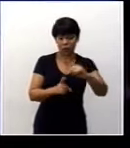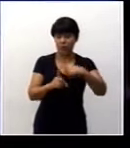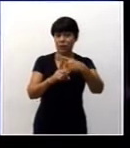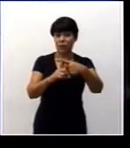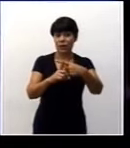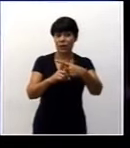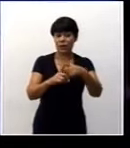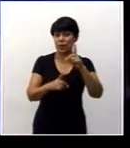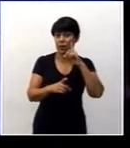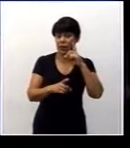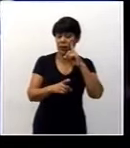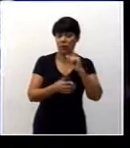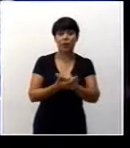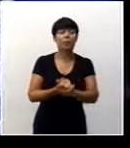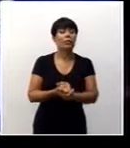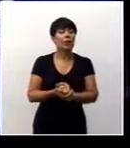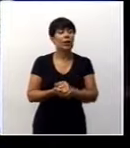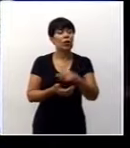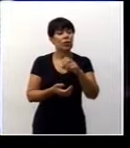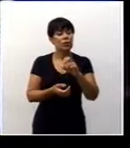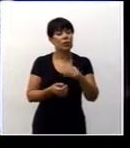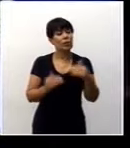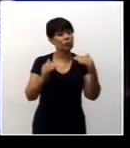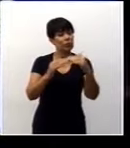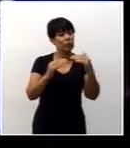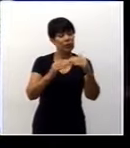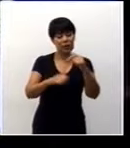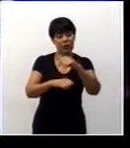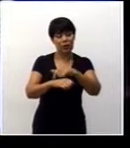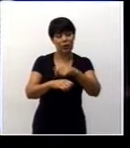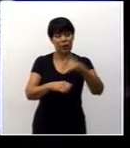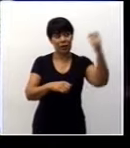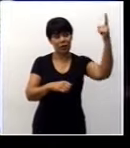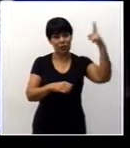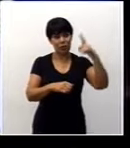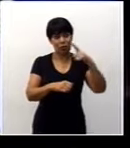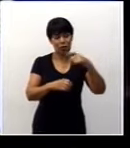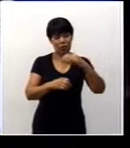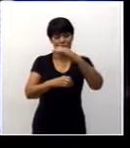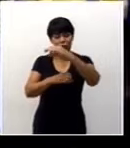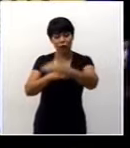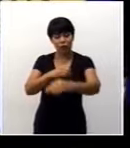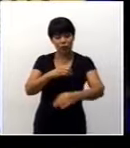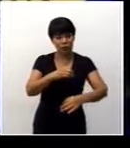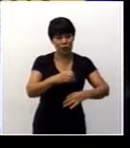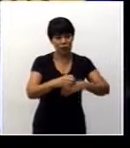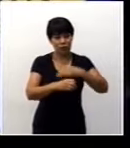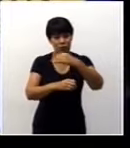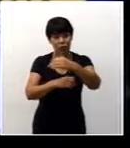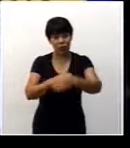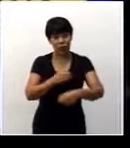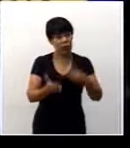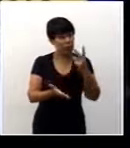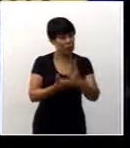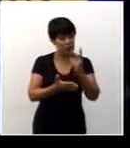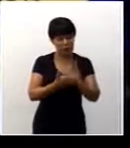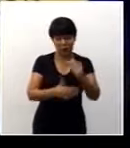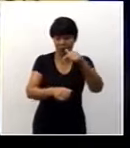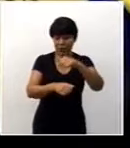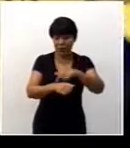heliosíncrona, ou seja, em sincronismo com o horário solar, cruza a linha do Equador sempre na mesma hora local.